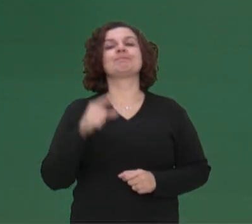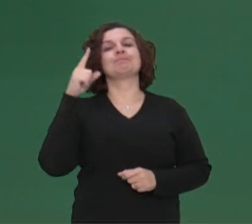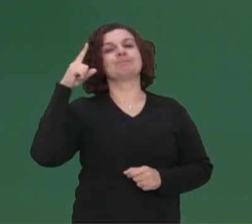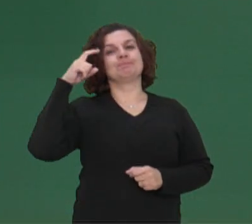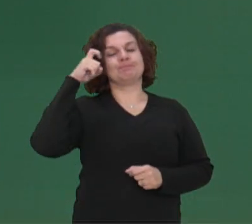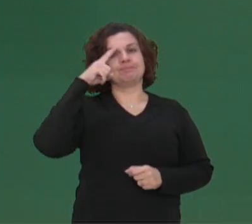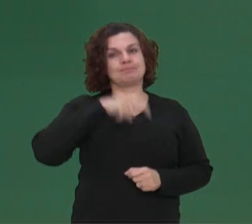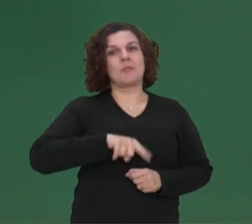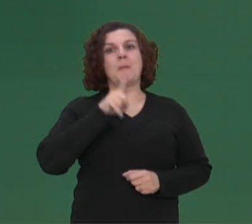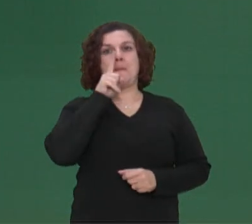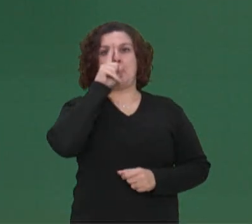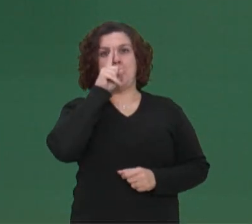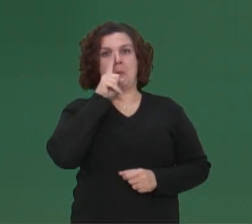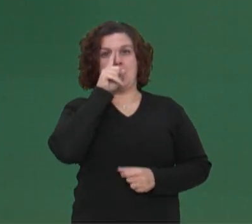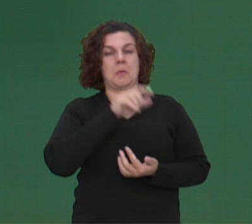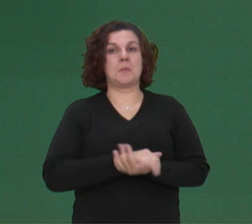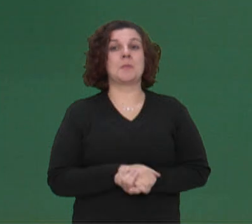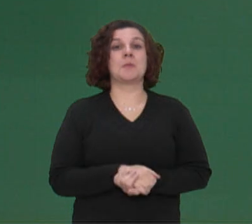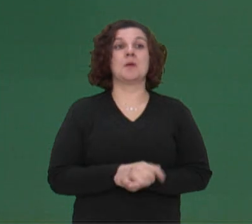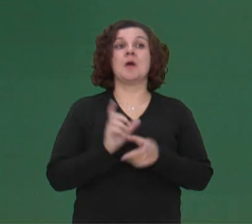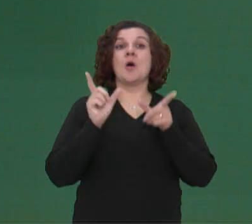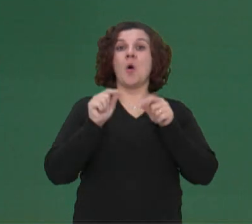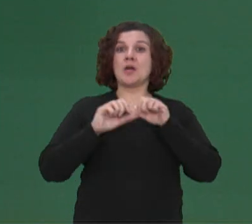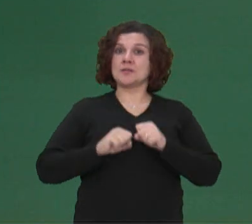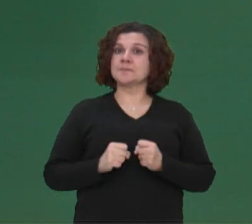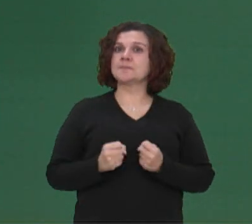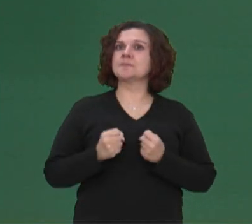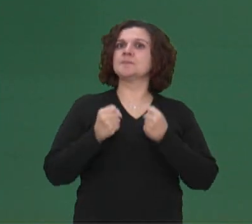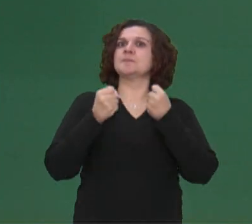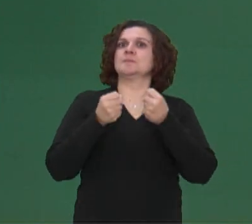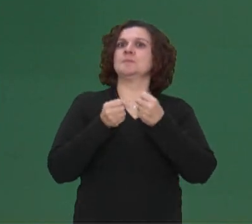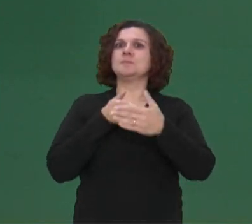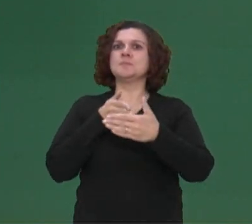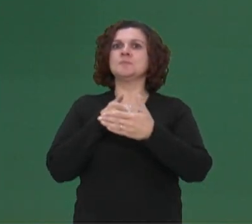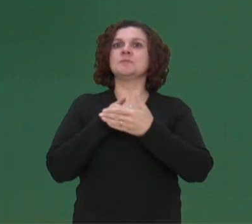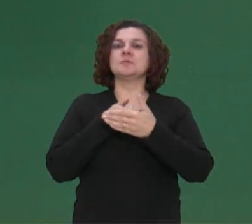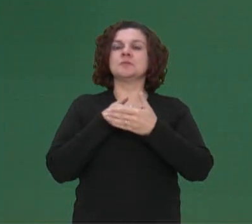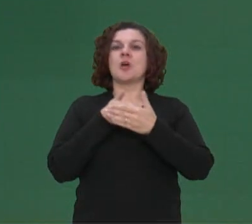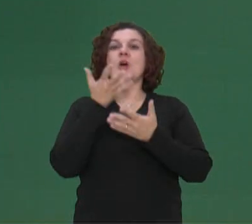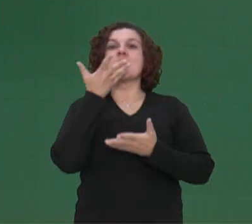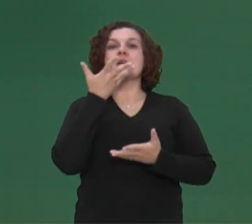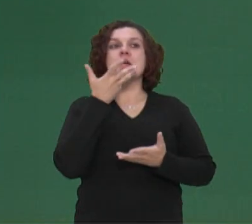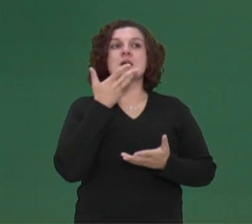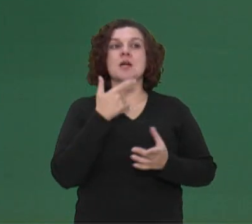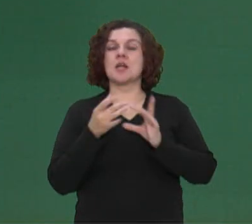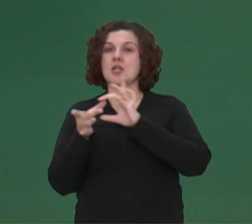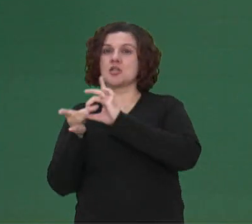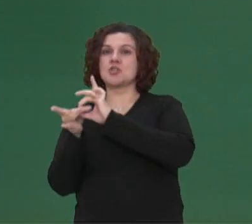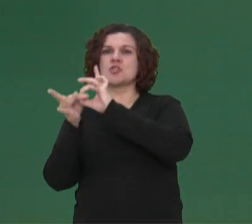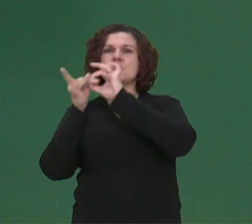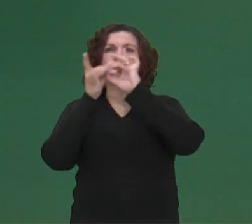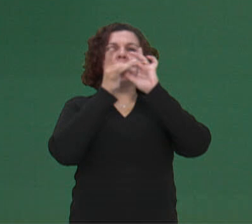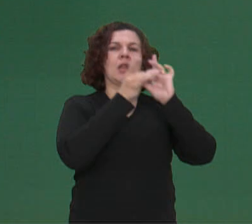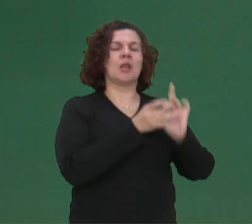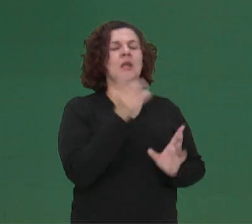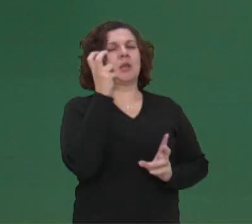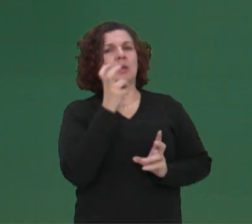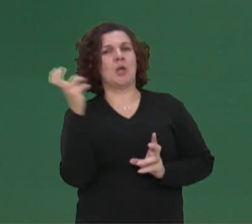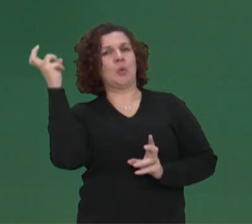Então, assim, o que a gente defende? Isso aqui, ó, a criança unida de diferentes